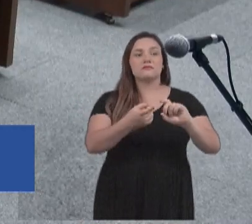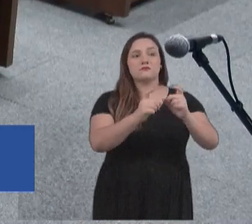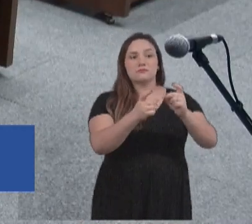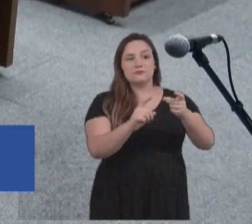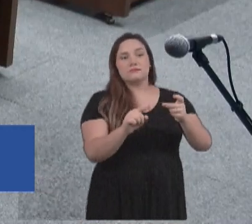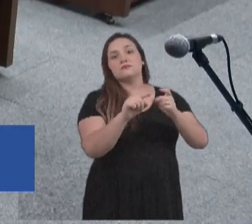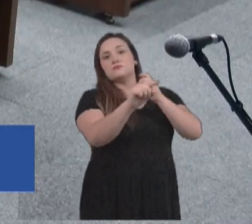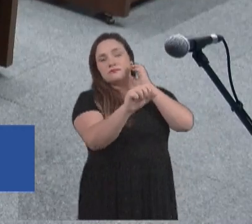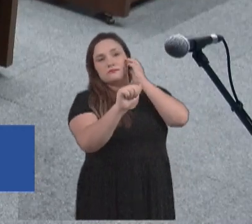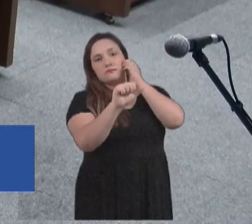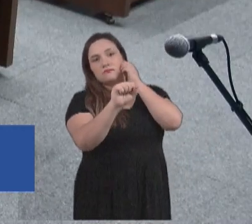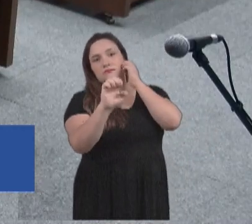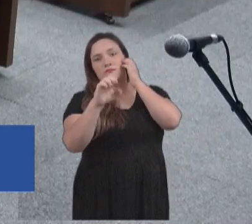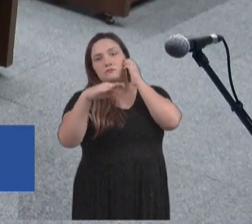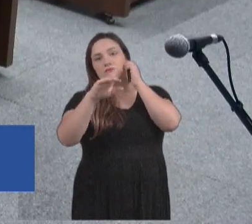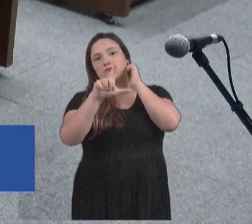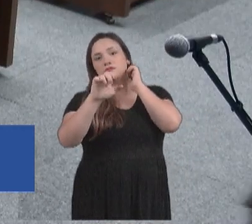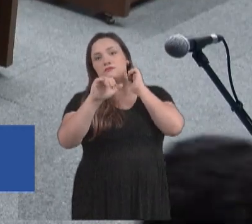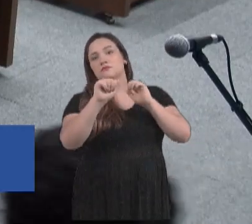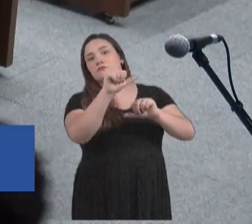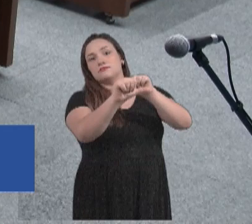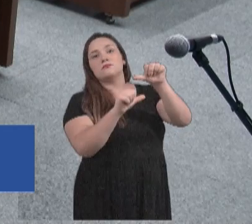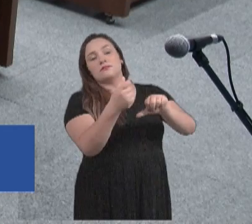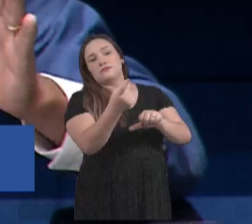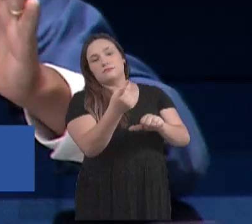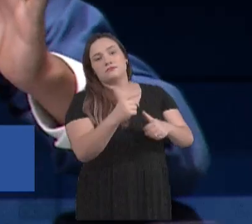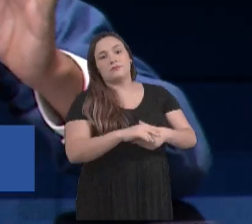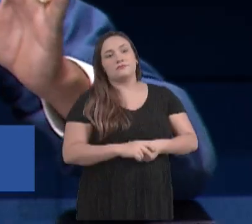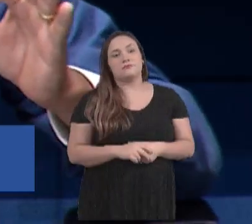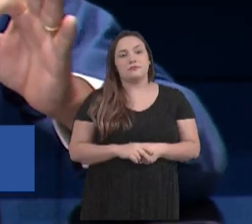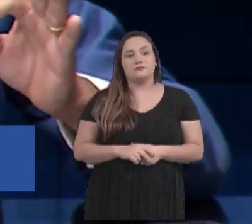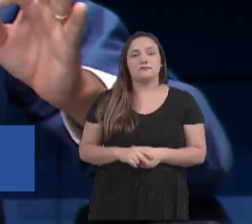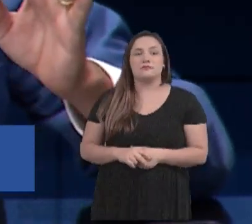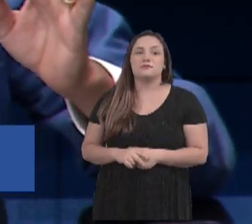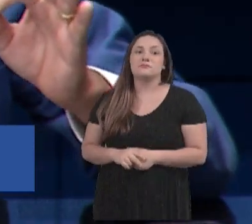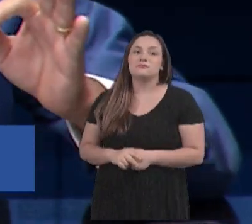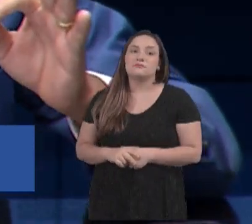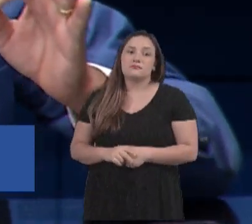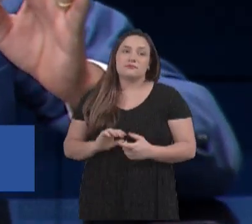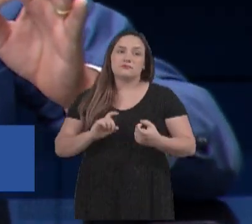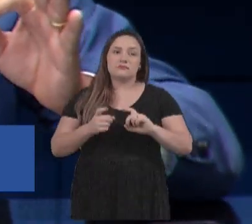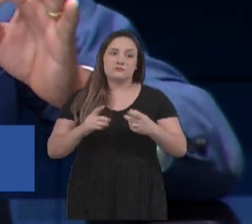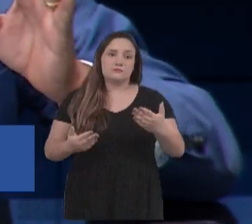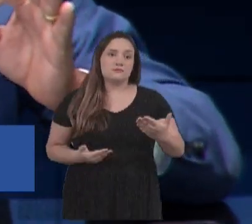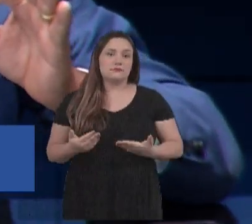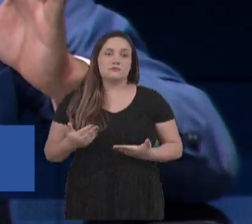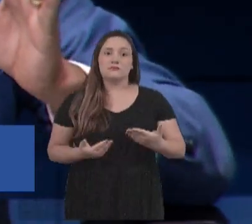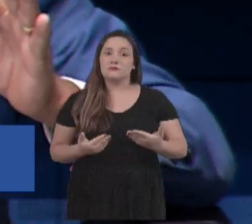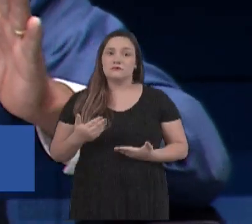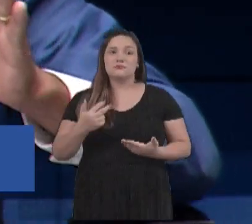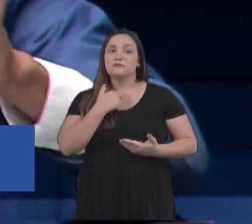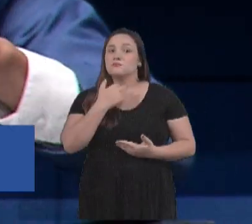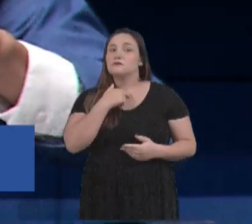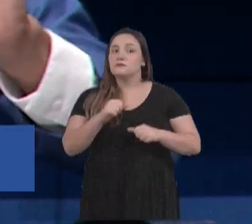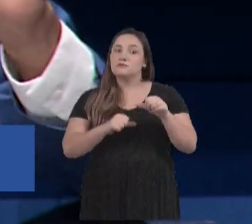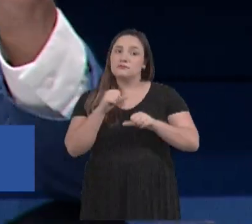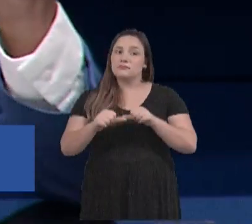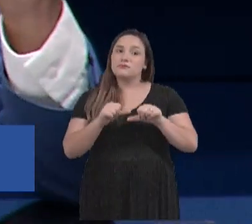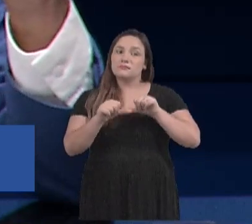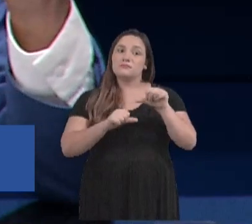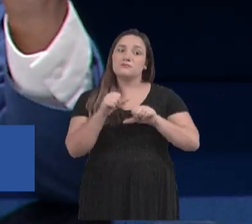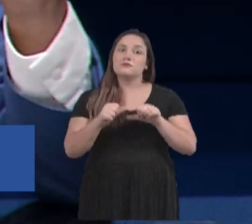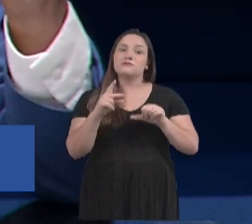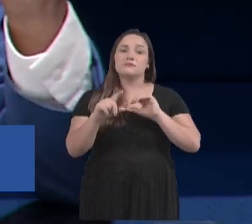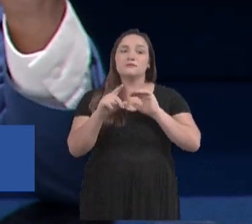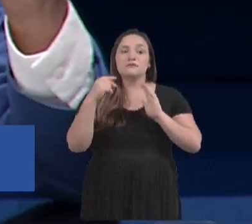valor. Então, a primeira premissa, a Assembleia de Servidores não pode mudar valor de contribuição patronal, isso